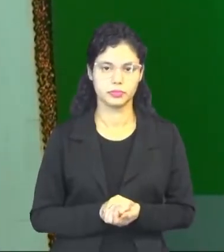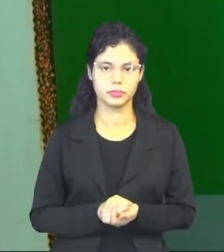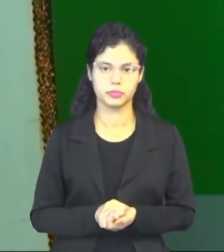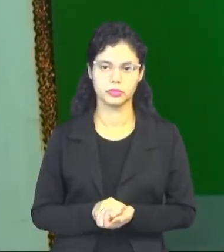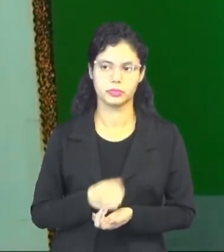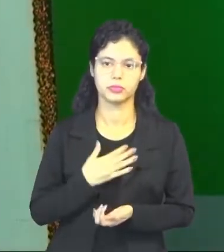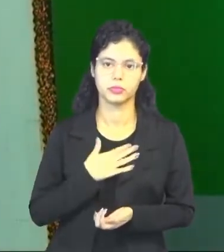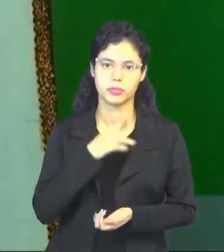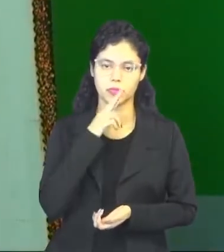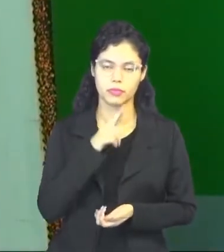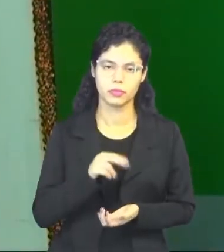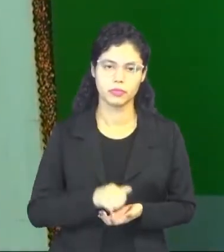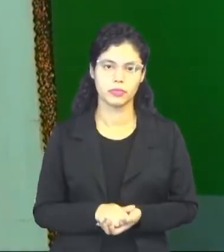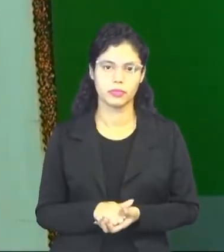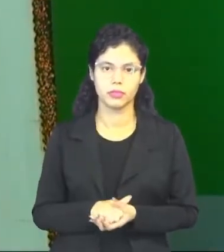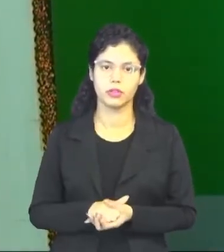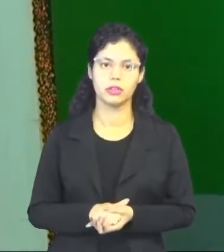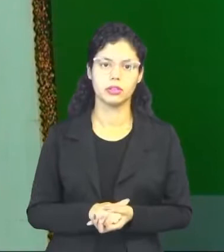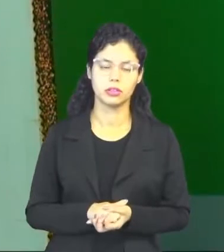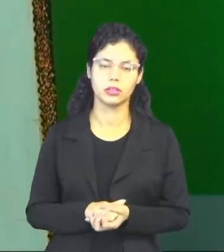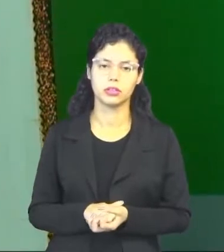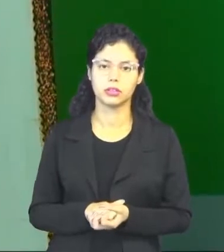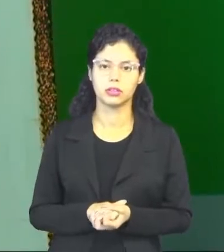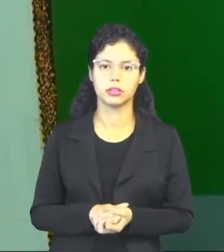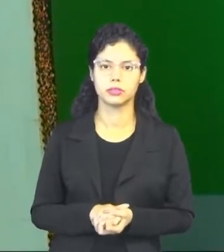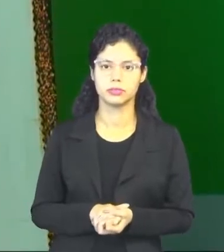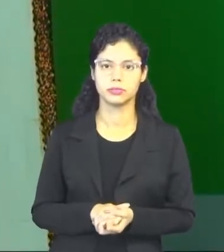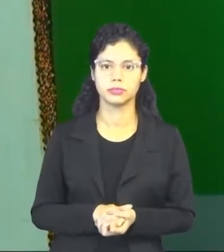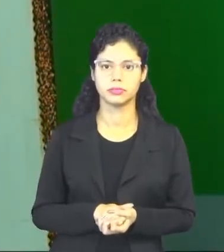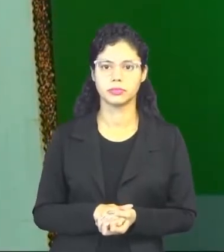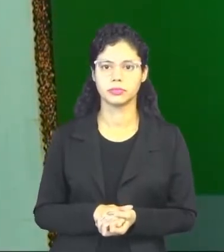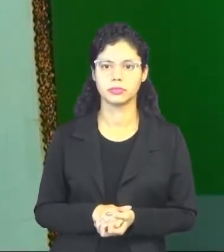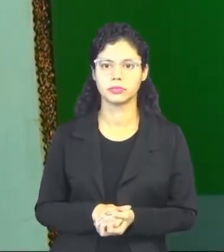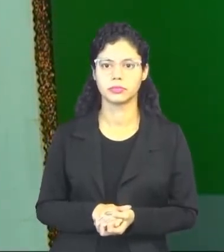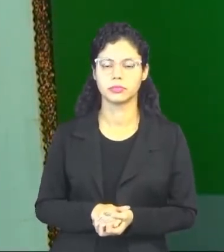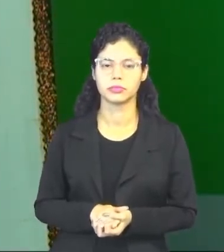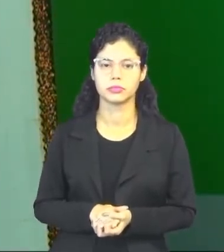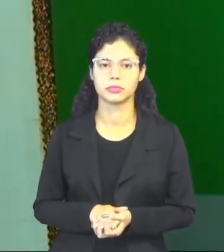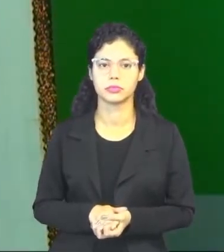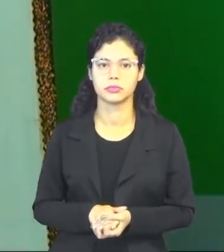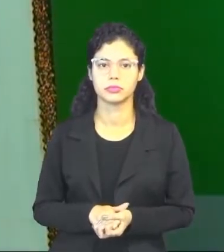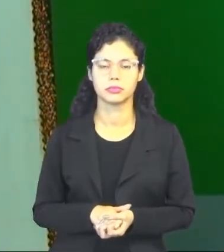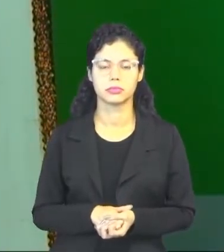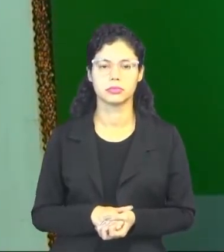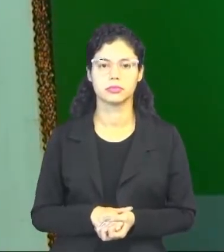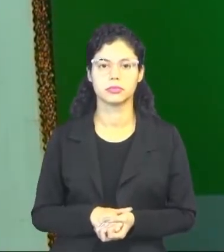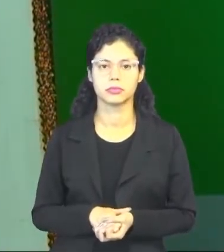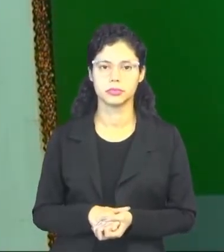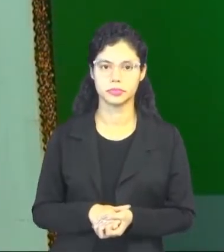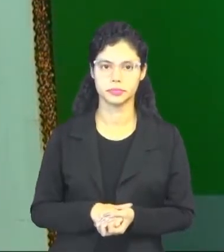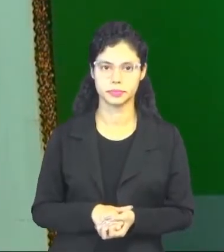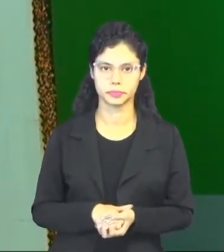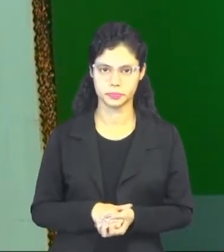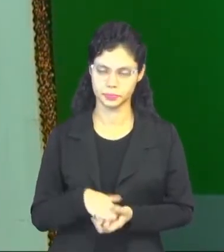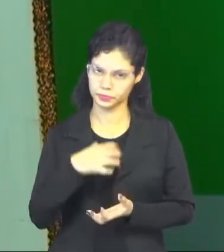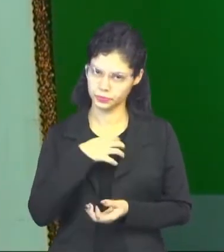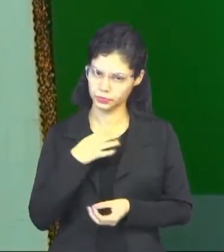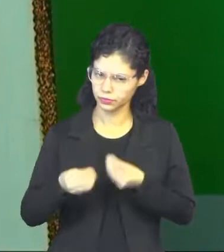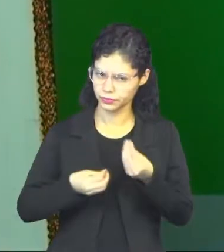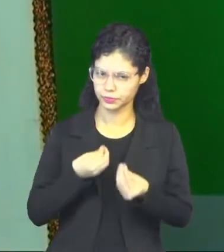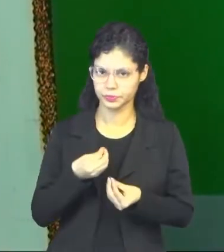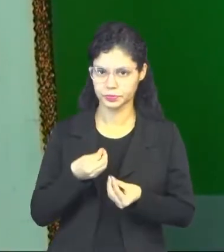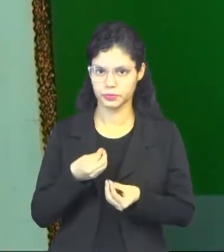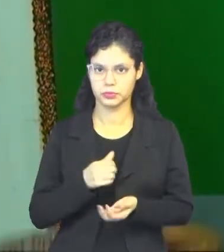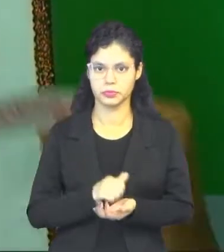minha resposta aí. Como está esse pai? Tá? Lembraram um pouquinho como é que o pai está se sentindo lá?